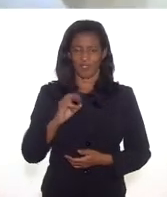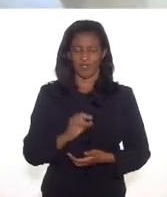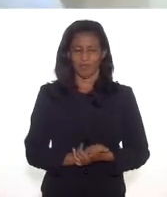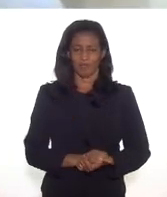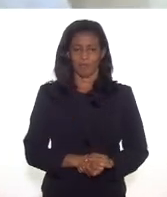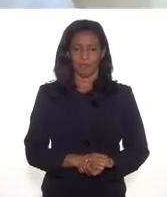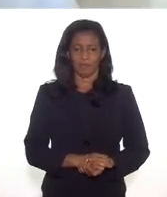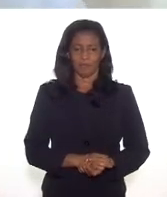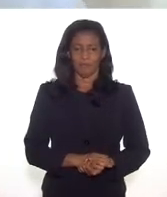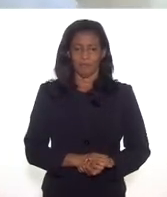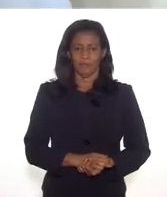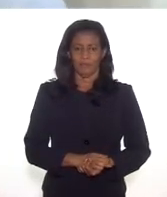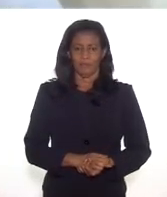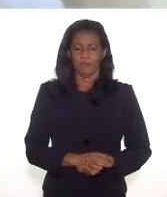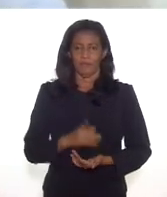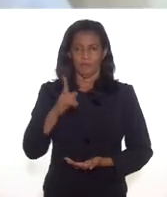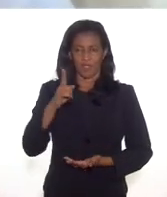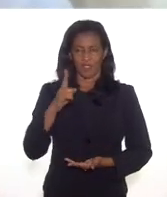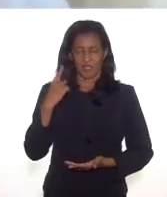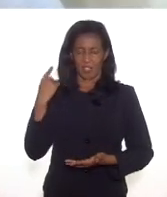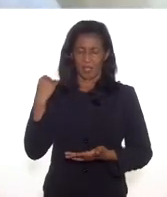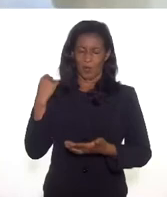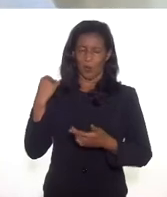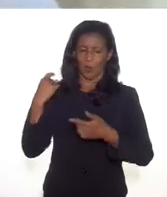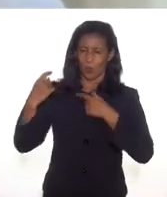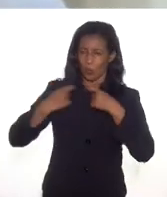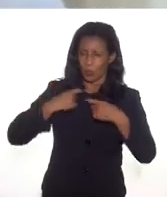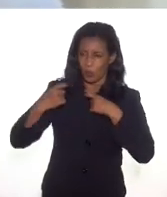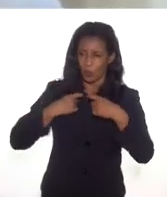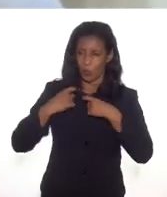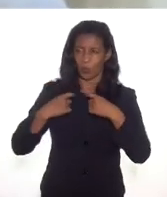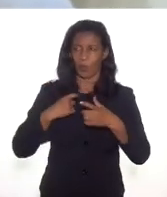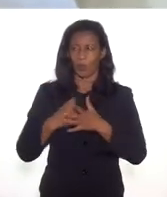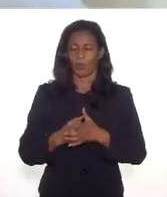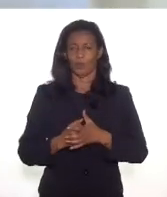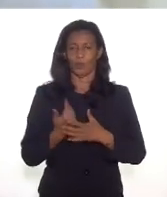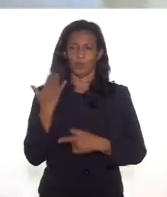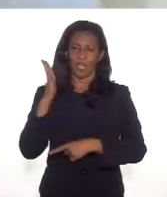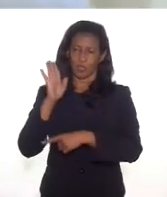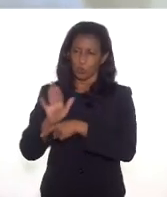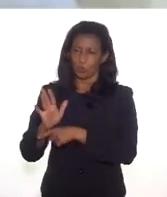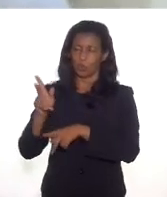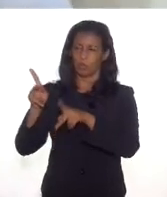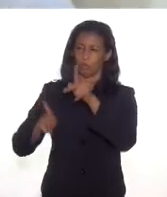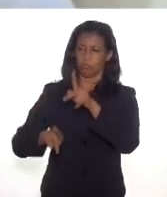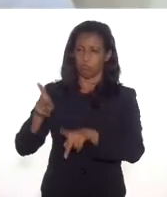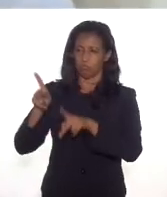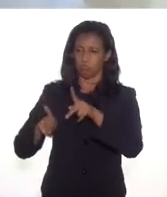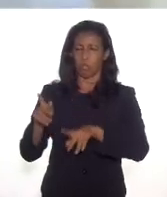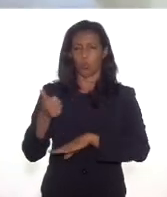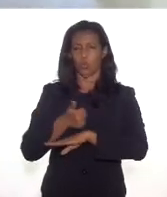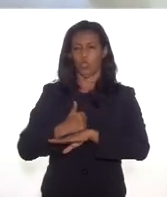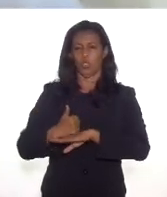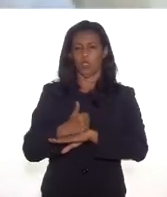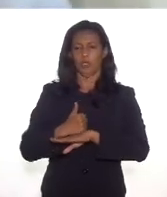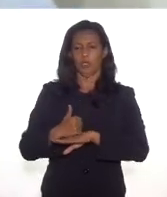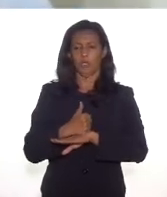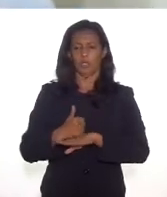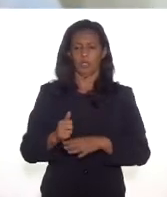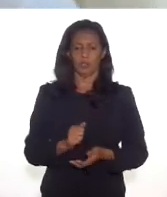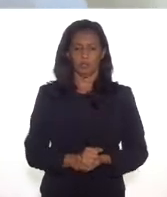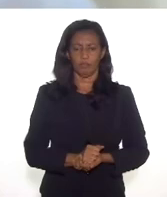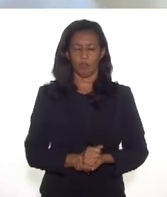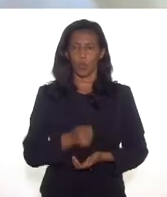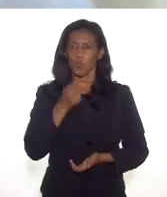Vossa Excelência é um combatente parlamentar que defende o povo com muita dignidade. Não